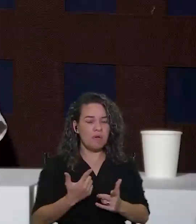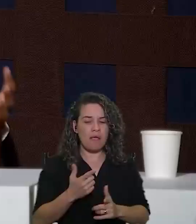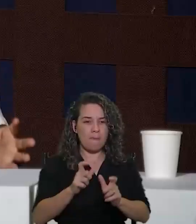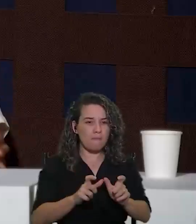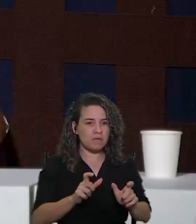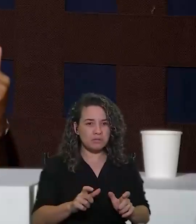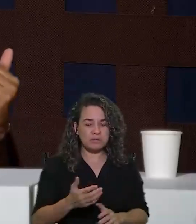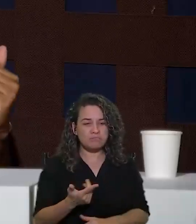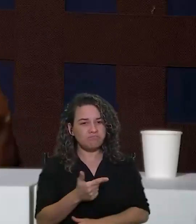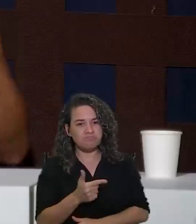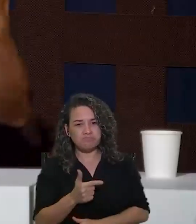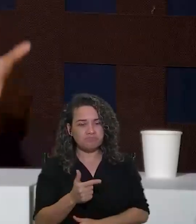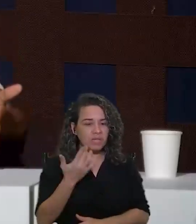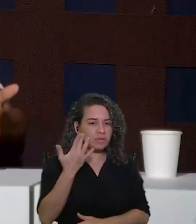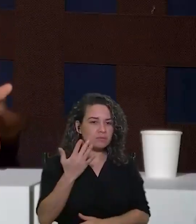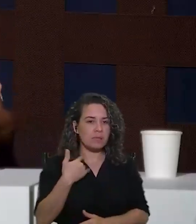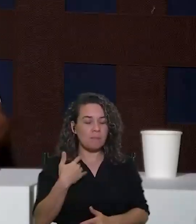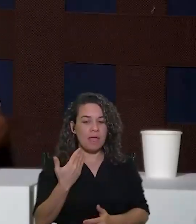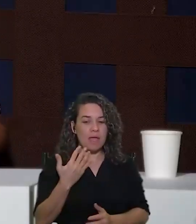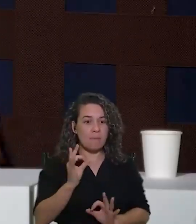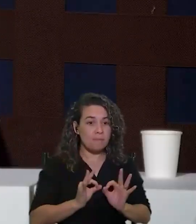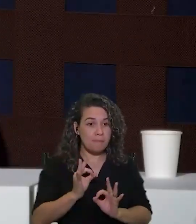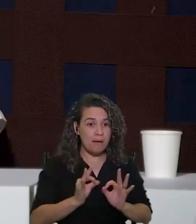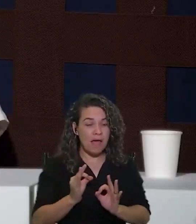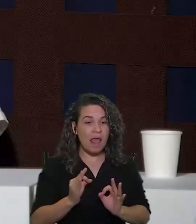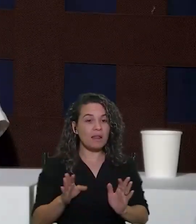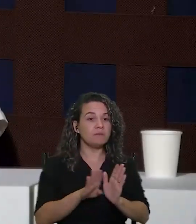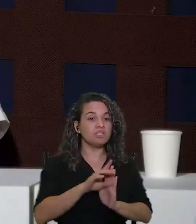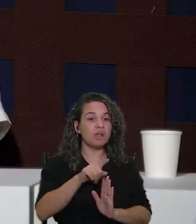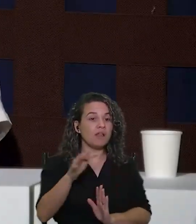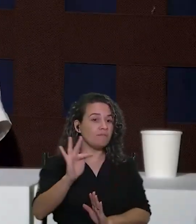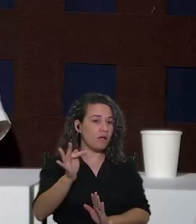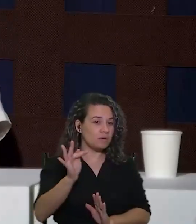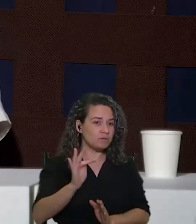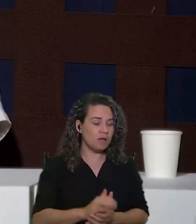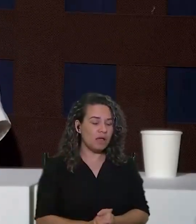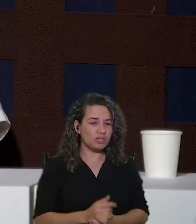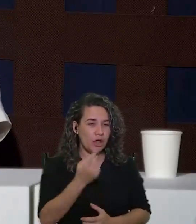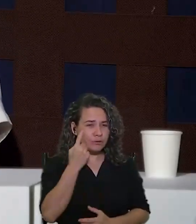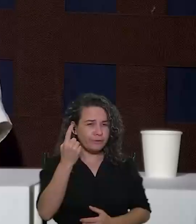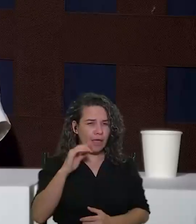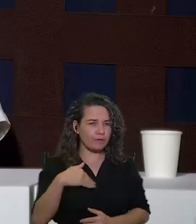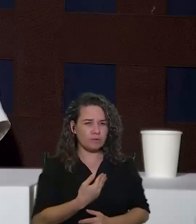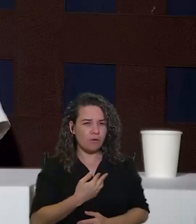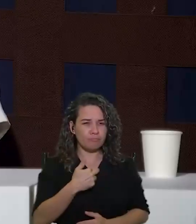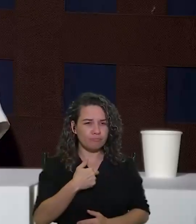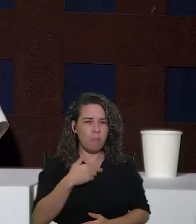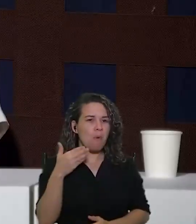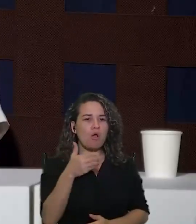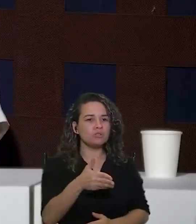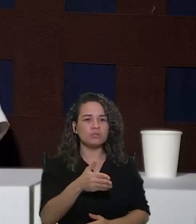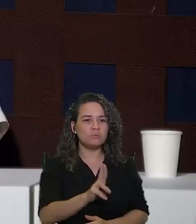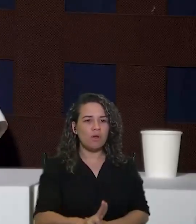essa lenga-lenga para dizer que a gente não podia entrar na universidade, né? E aí as cotas se mostraram, né,